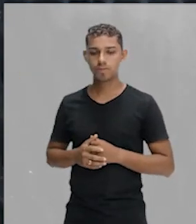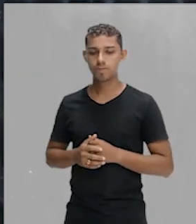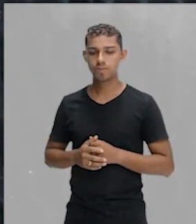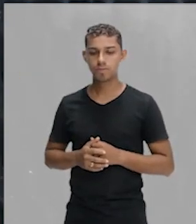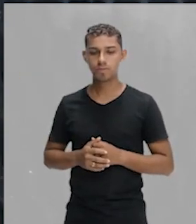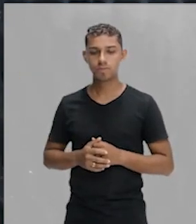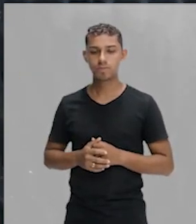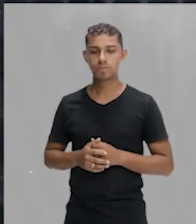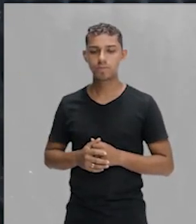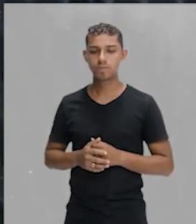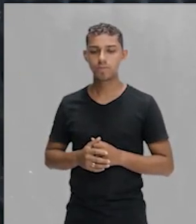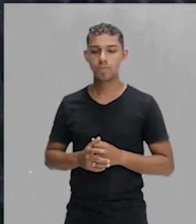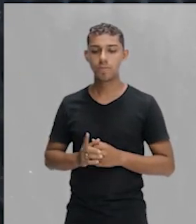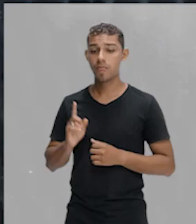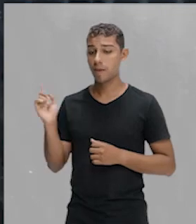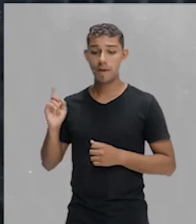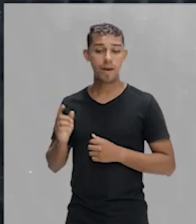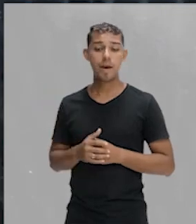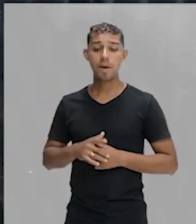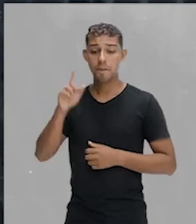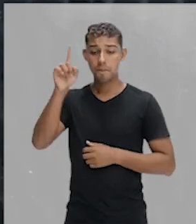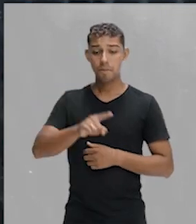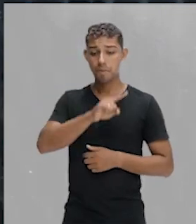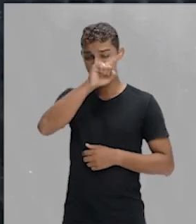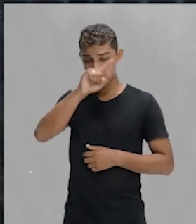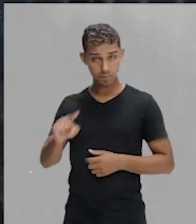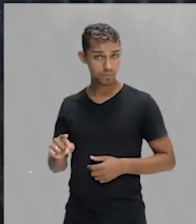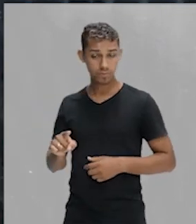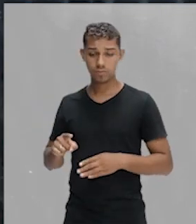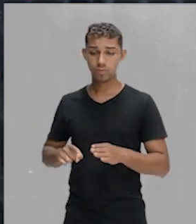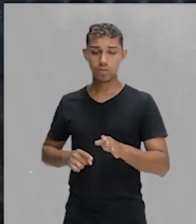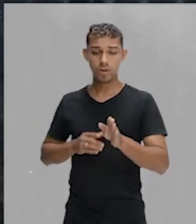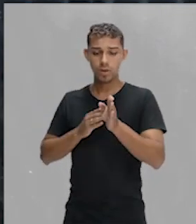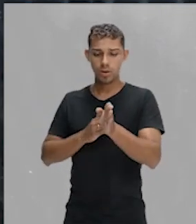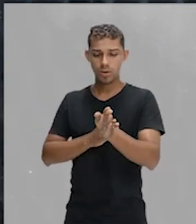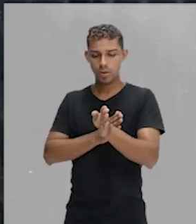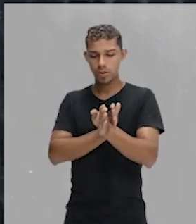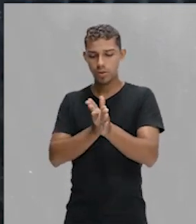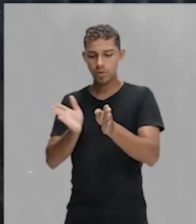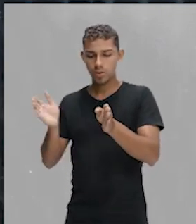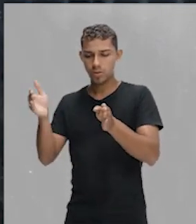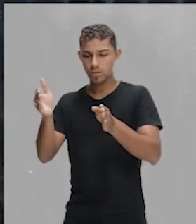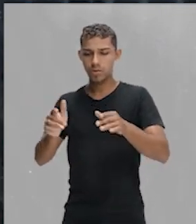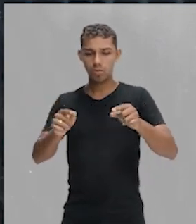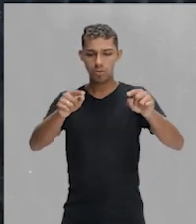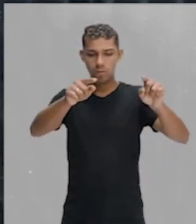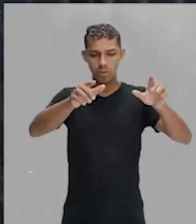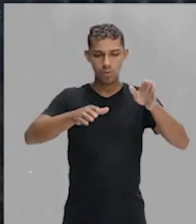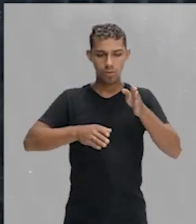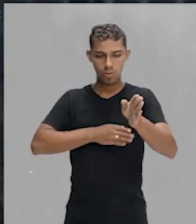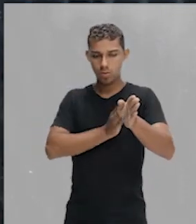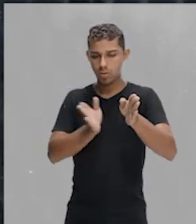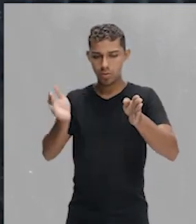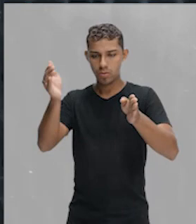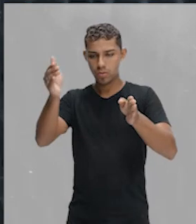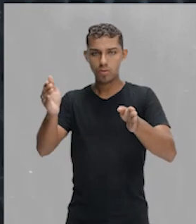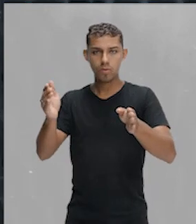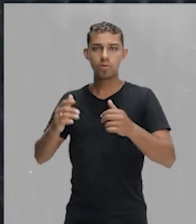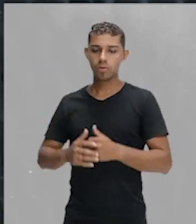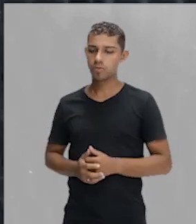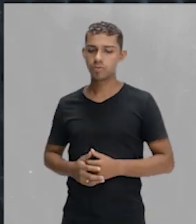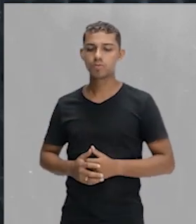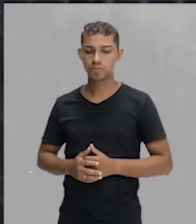de calçada. Então, não posso mudar, tá? De faixa, eu não posso ultrapassar por ali,